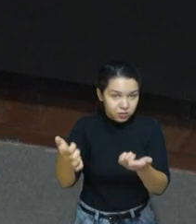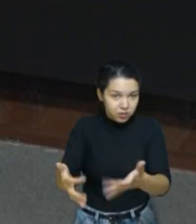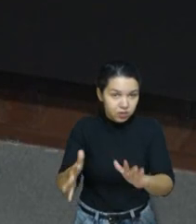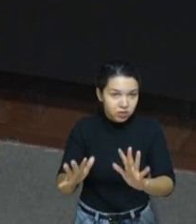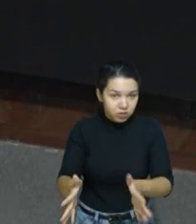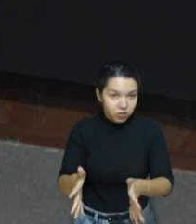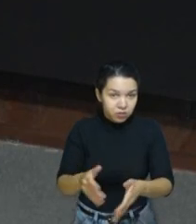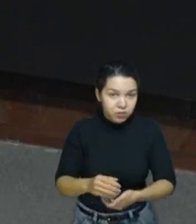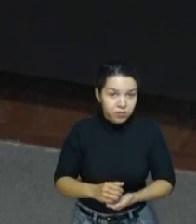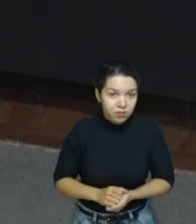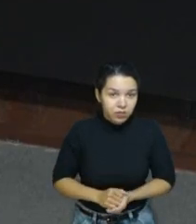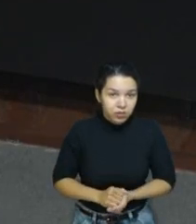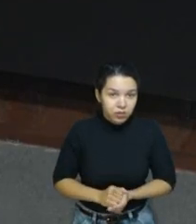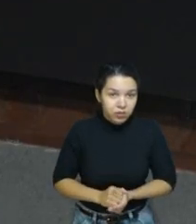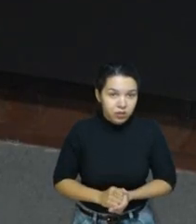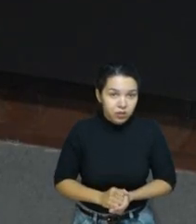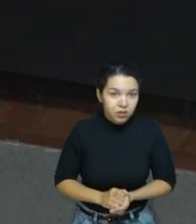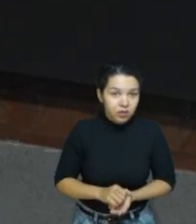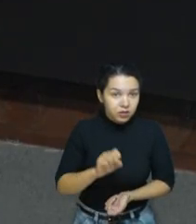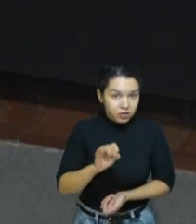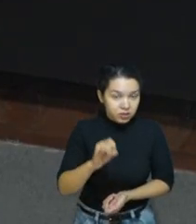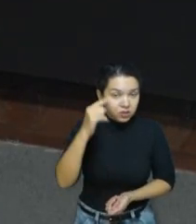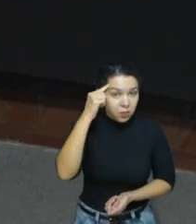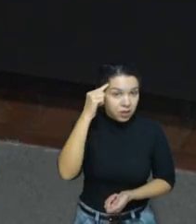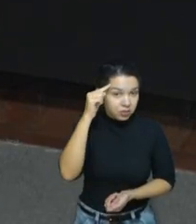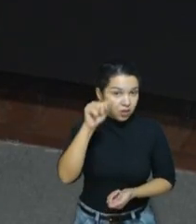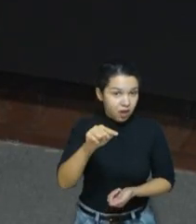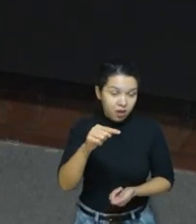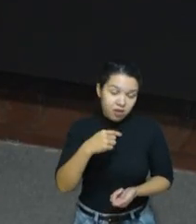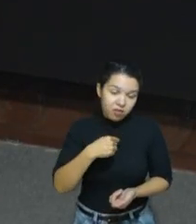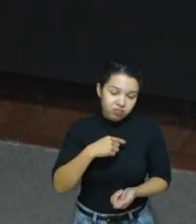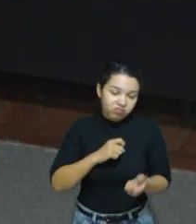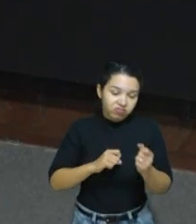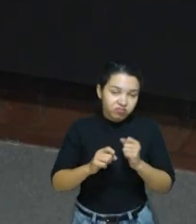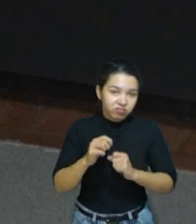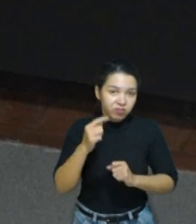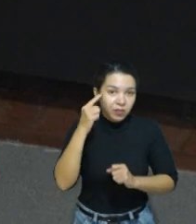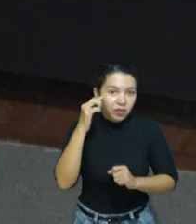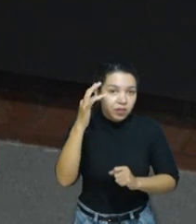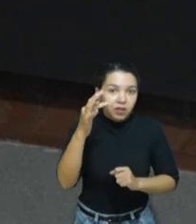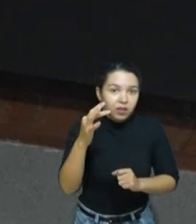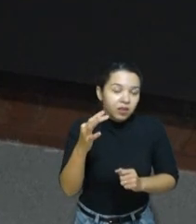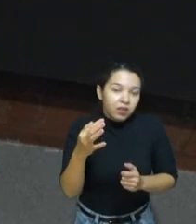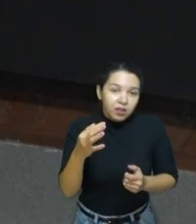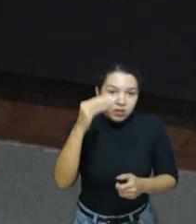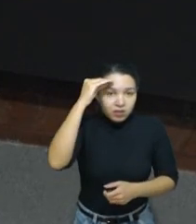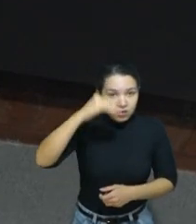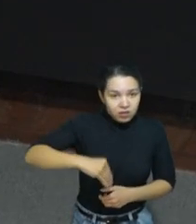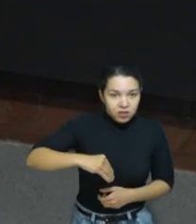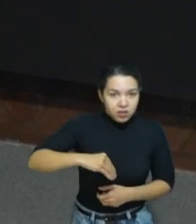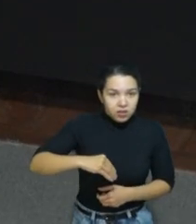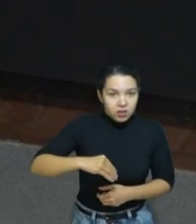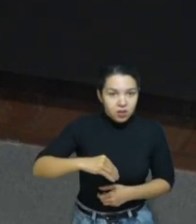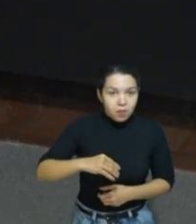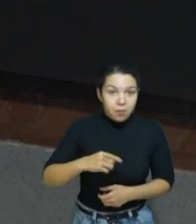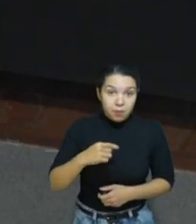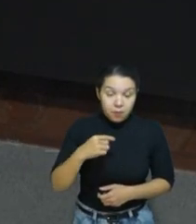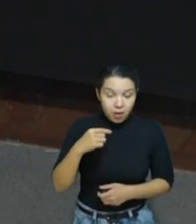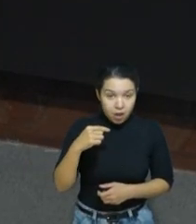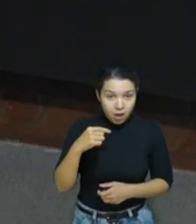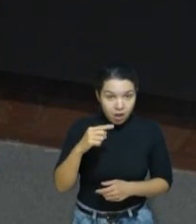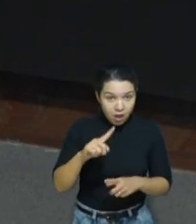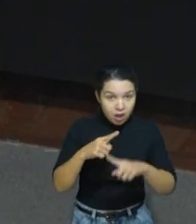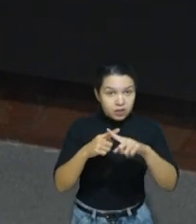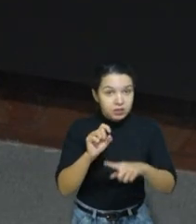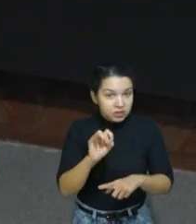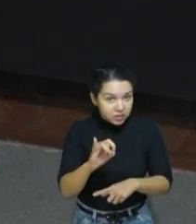deram. Então, se eu pensar nisso, eu perco a esperança. Mas, quando eu vou pela adaptação, que é grassroots, que é o que